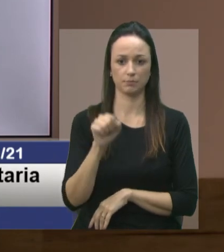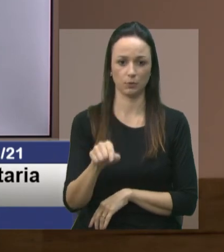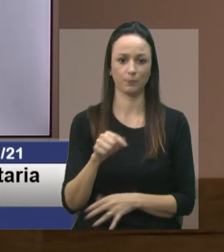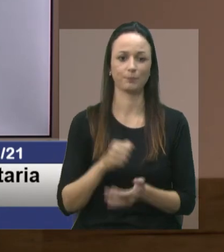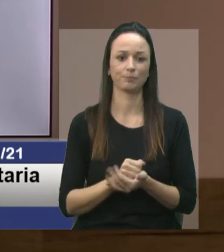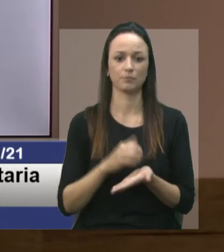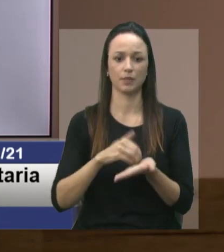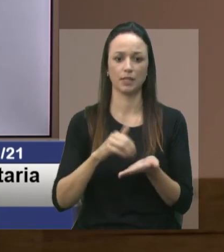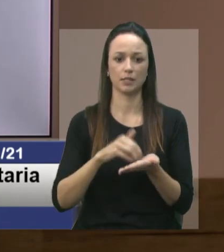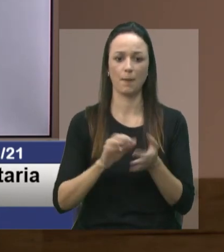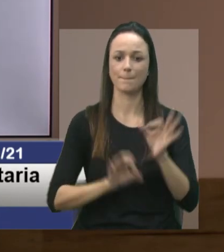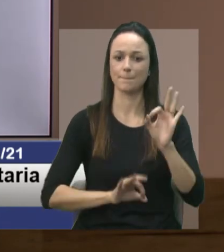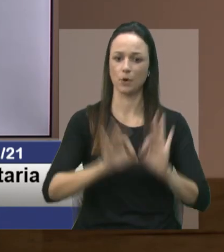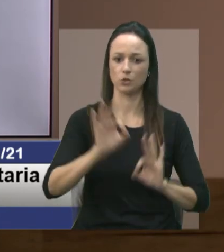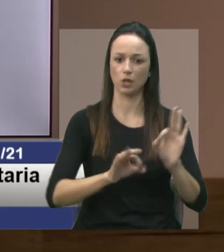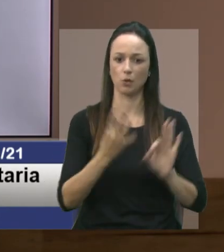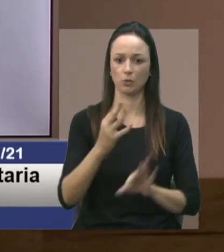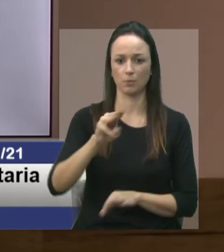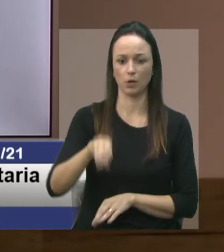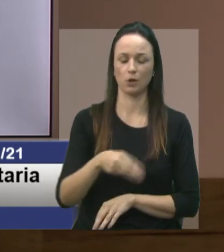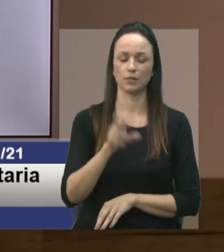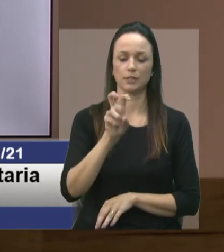R$ 31.253.000. Secretaria de Projetos,